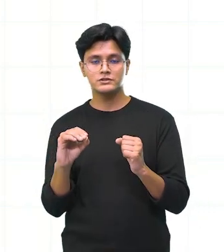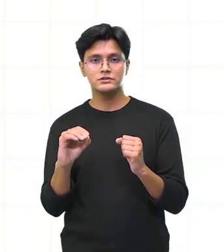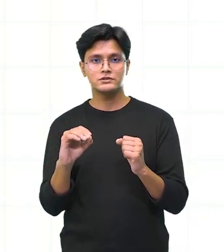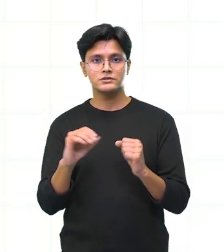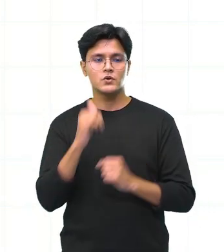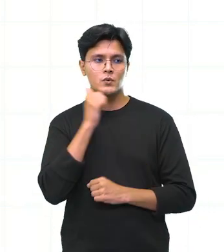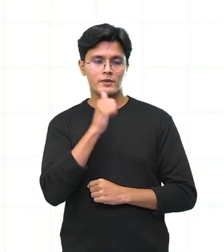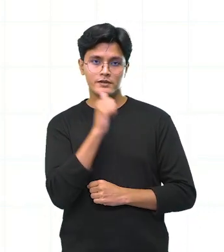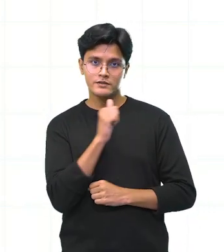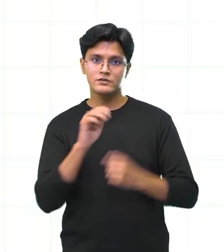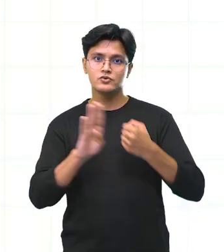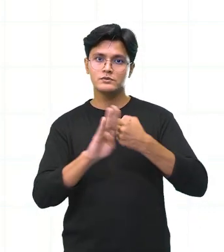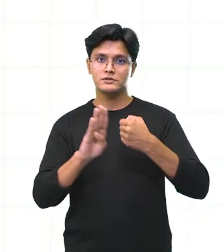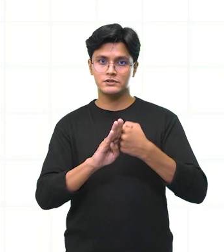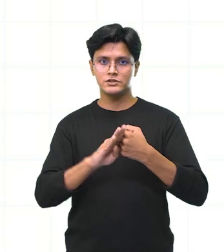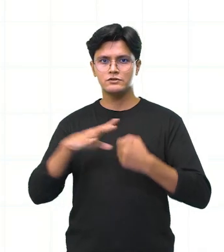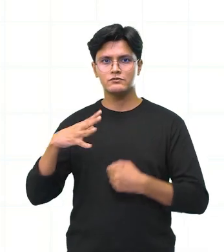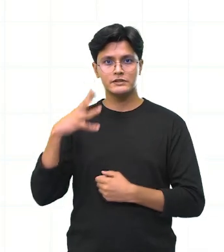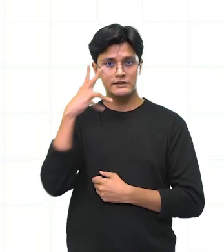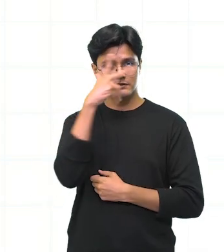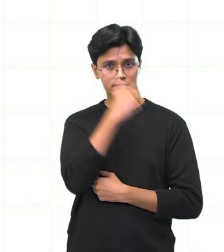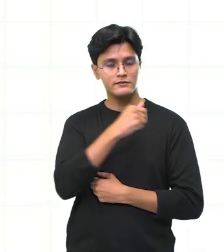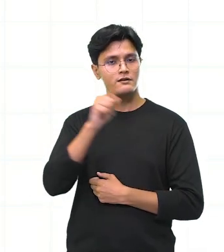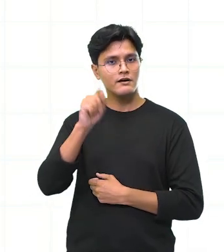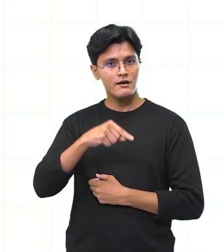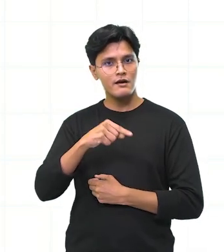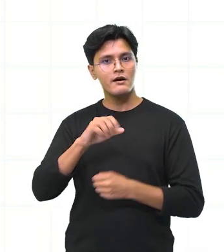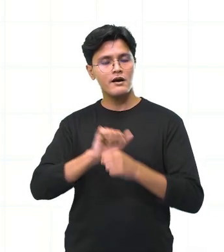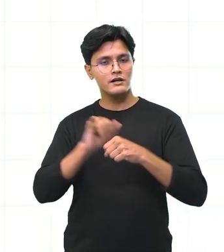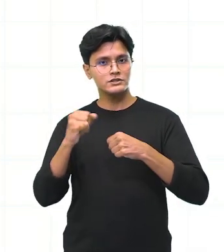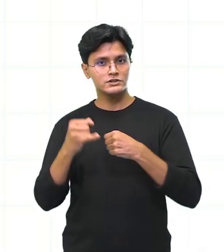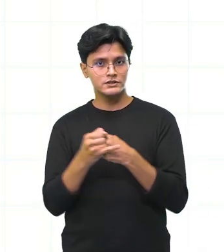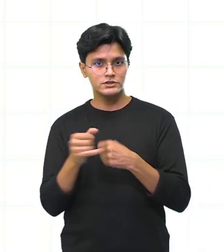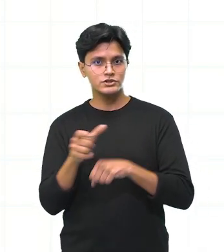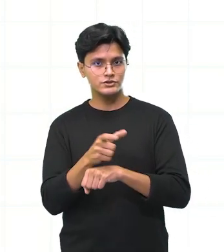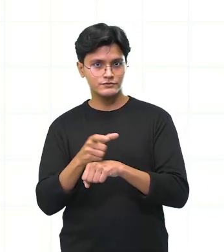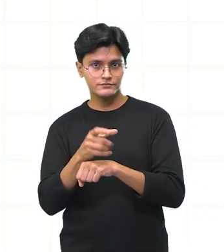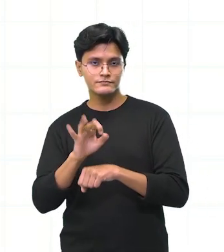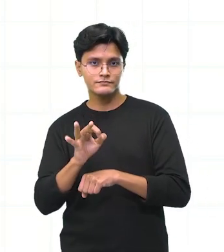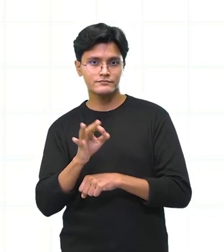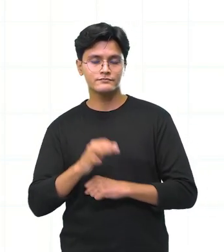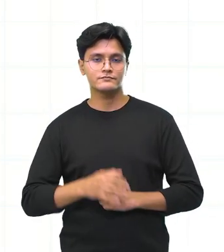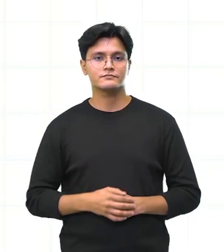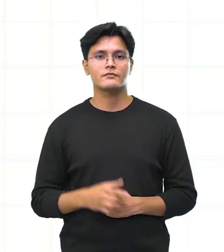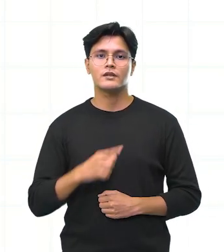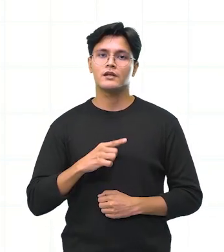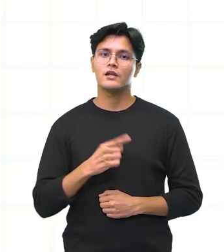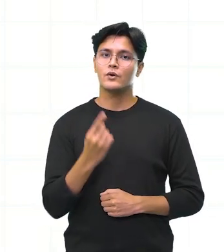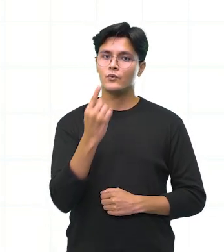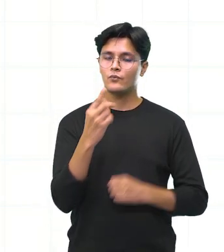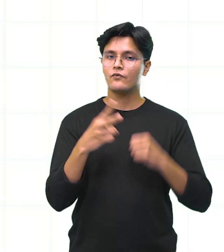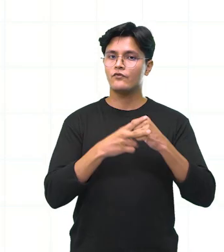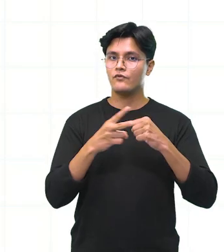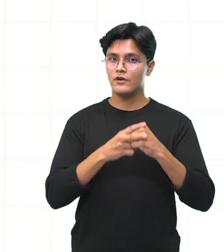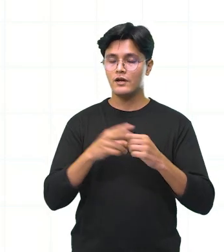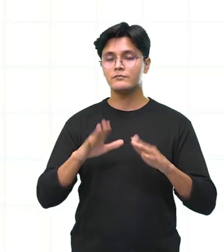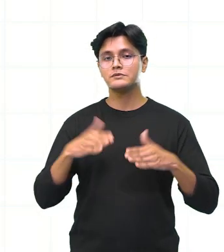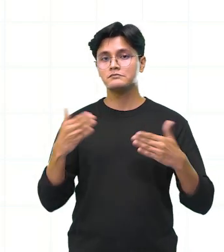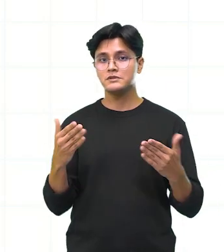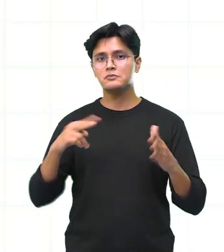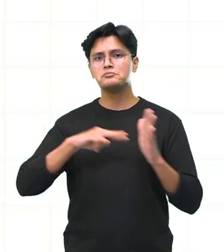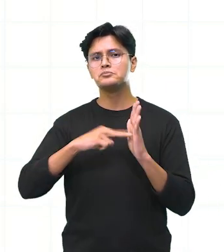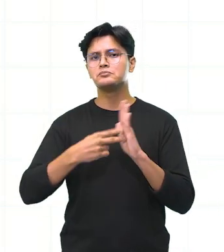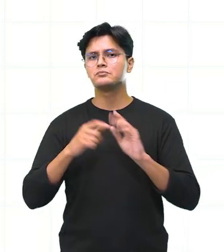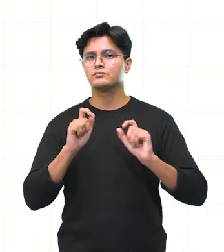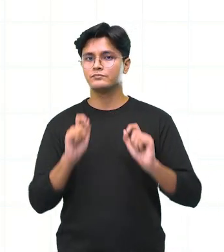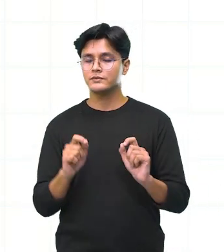linda adjetivo. E o é verbo. Só tem um verbo, uma oração. Eu tenho então um